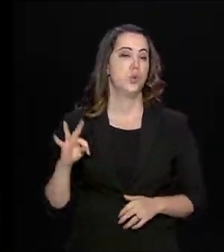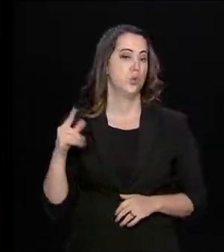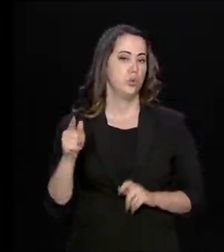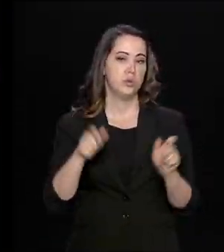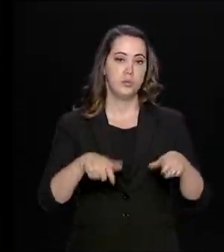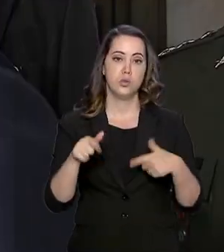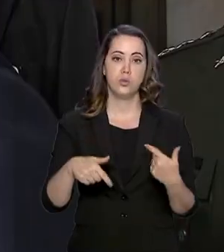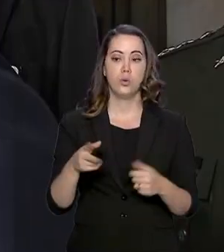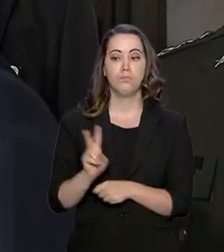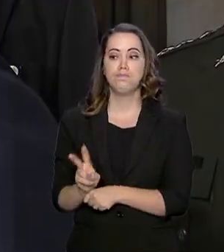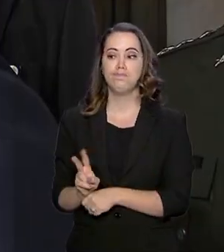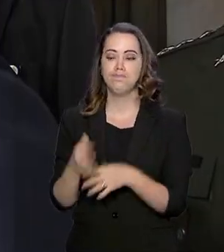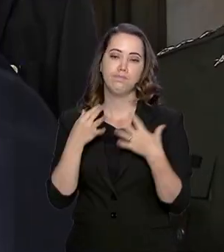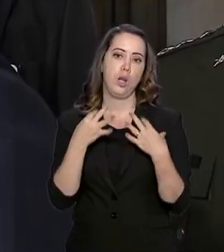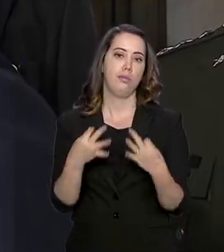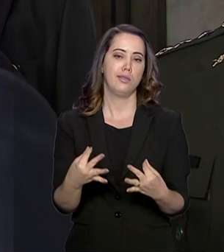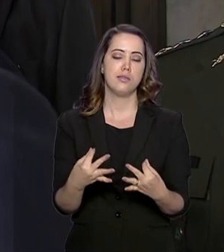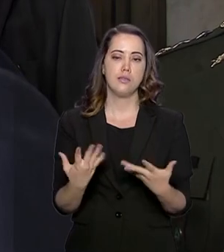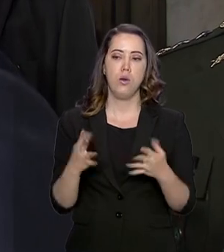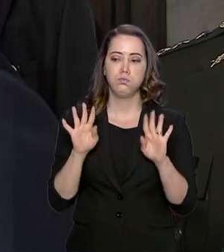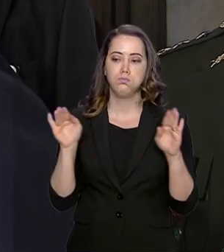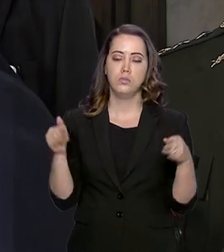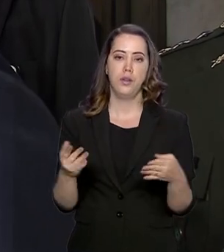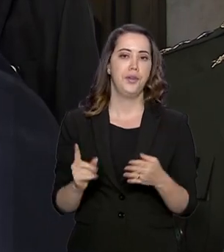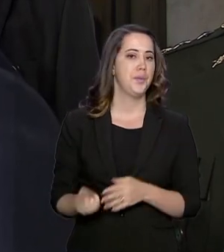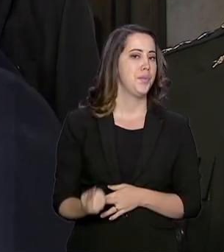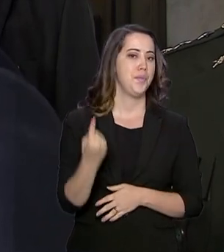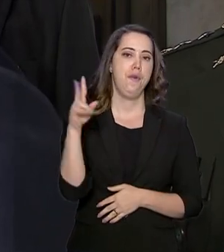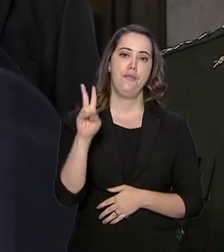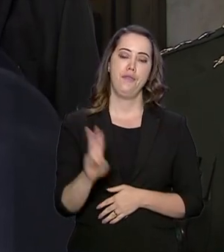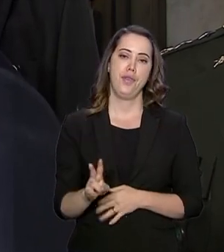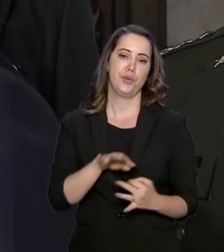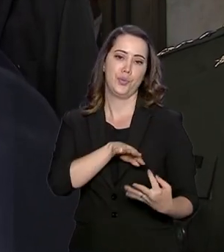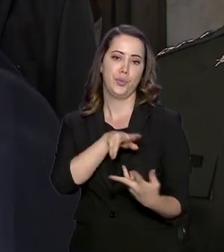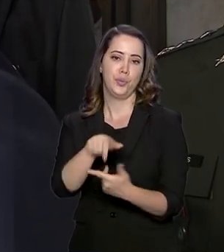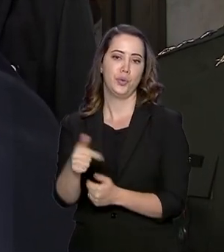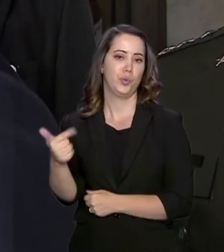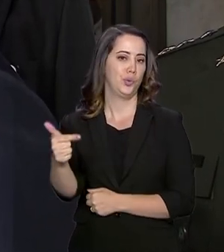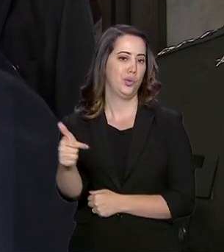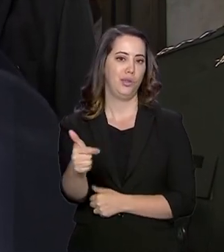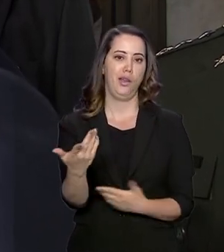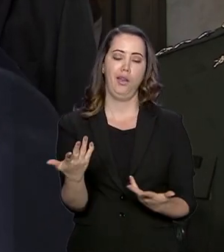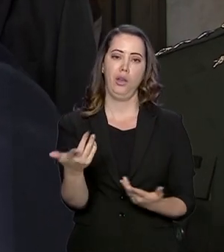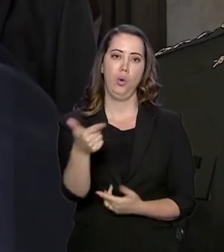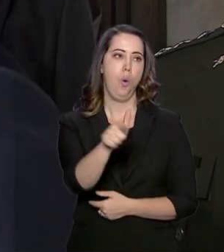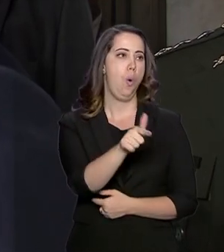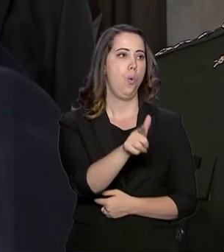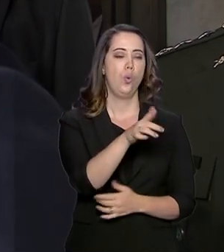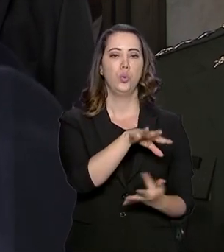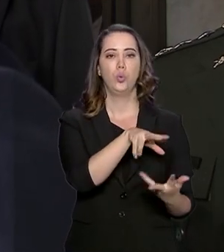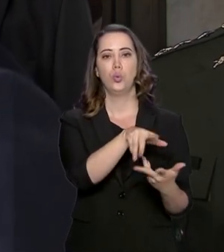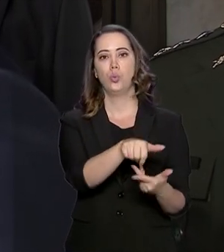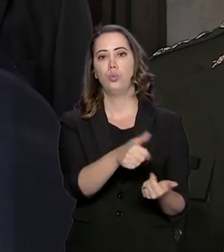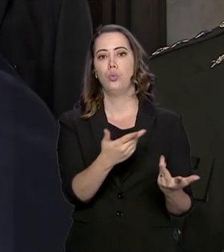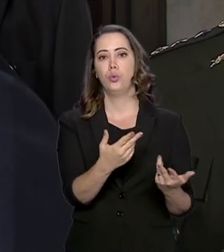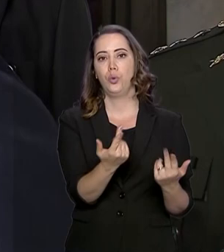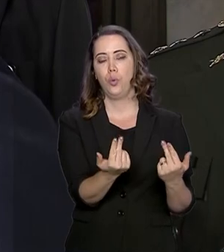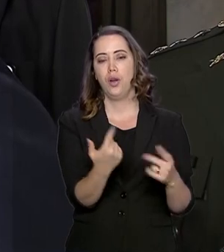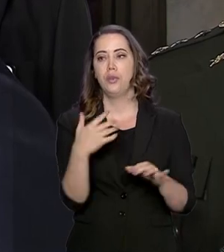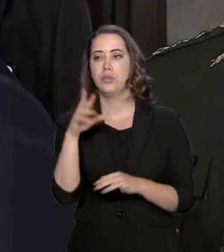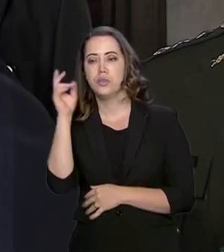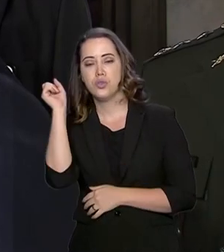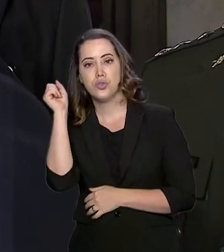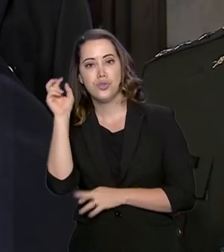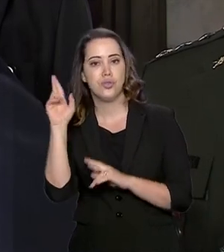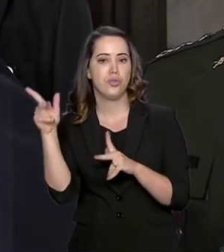acionado. É um caso único na história do mundo. Não temos notícia. É diferente daquelas